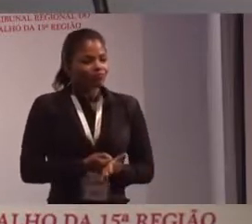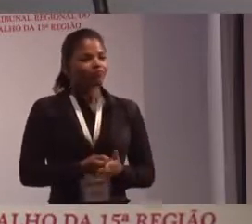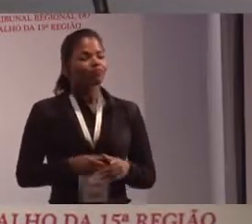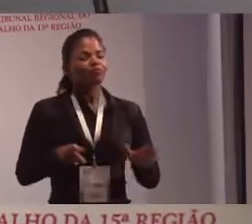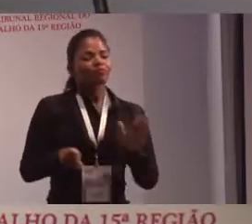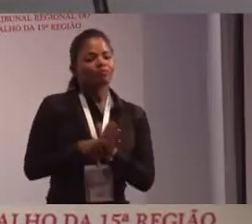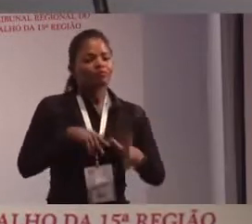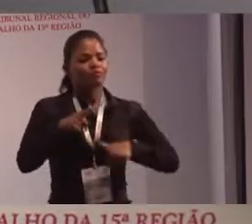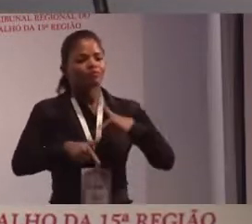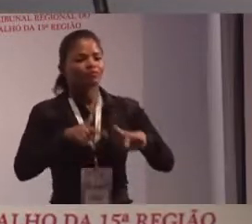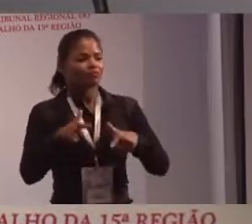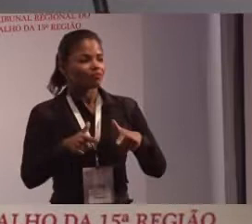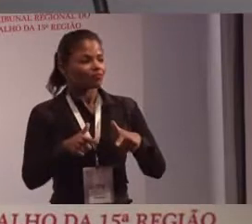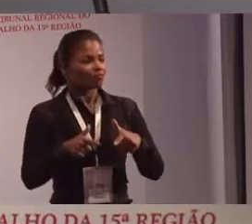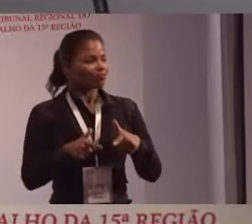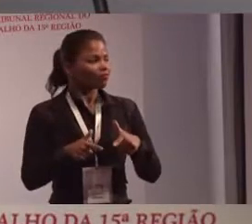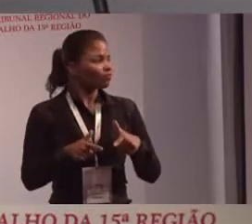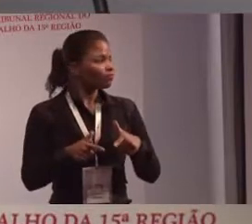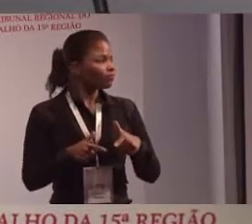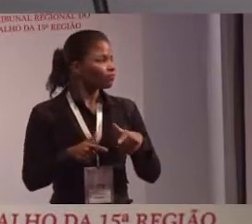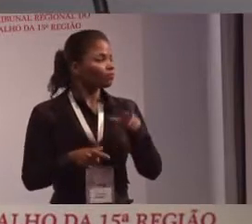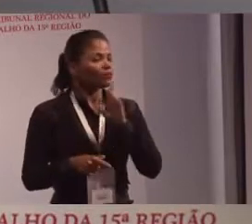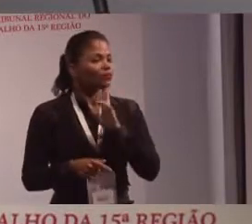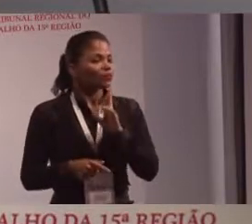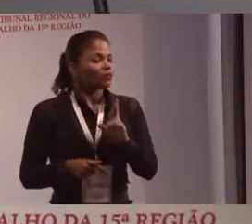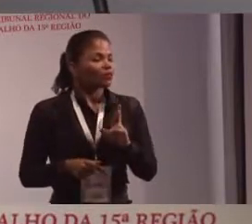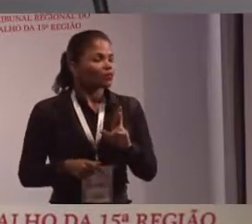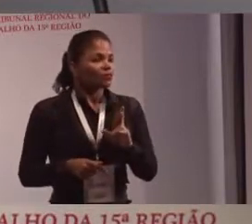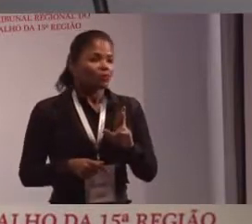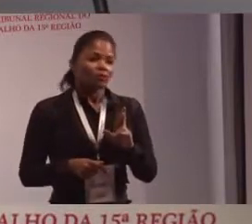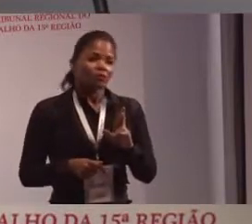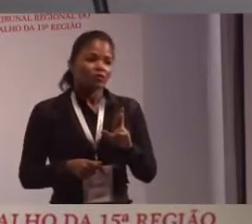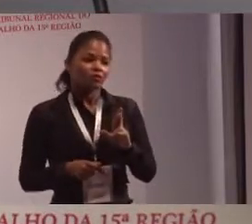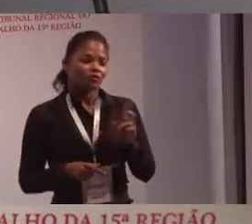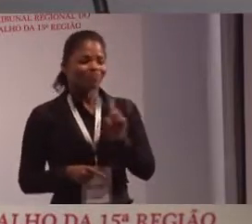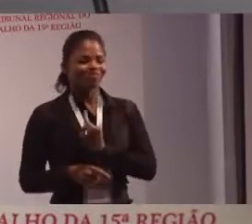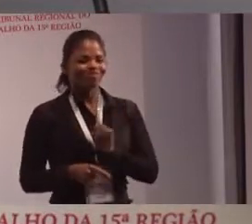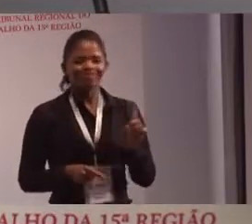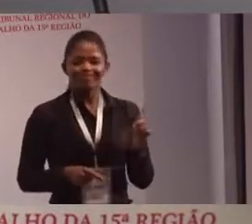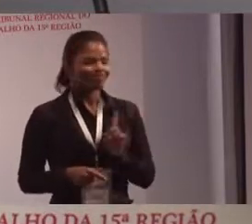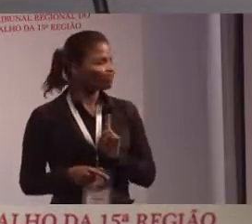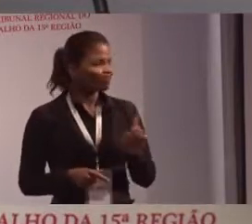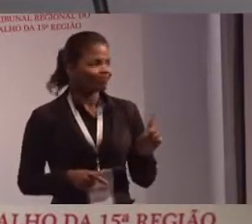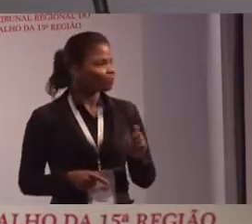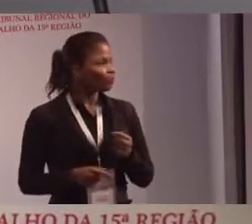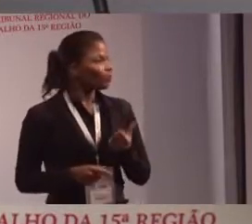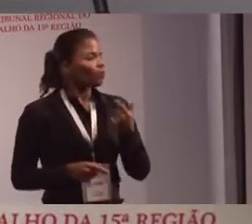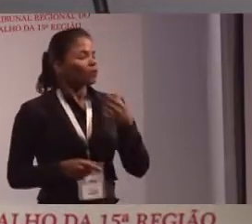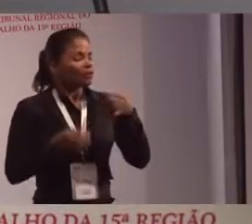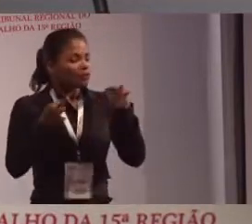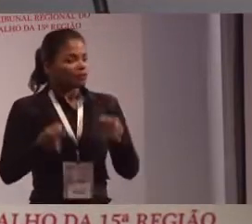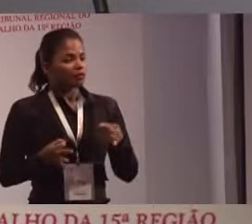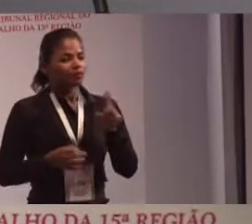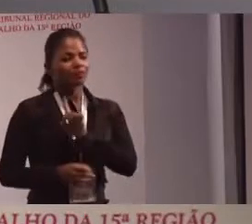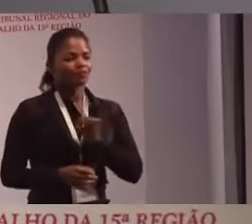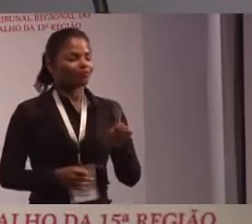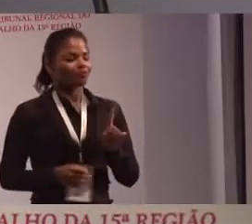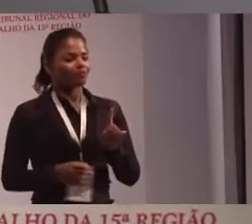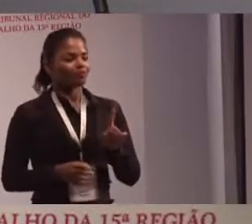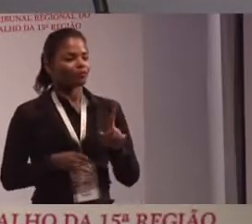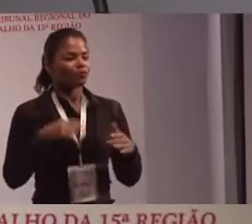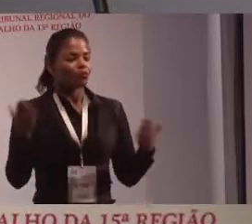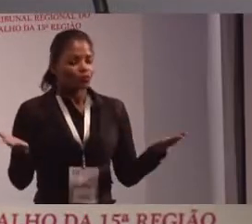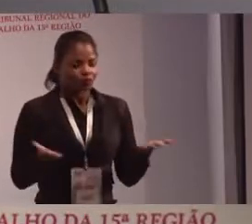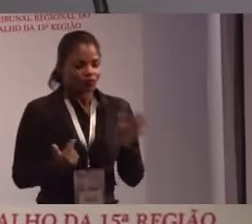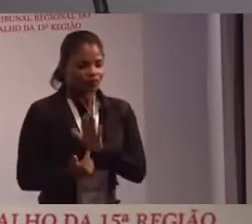mercado de trabalho? E a resposta quase que certamente é não. Quase certamente, aquilo que nós ensinamos hoje